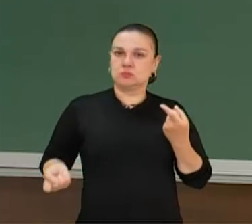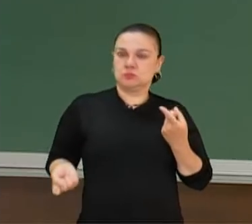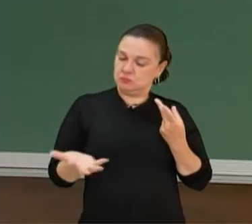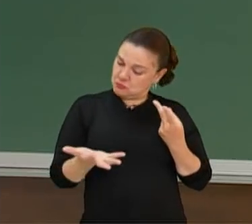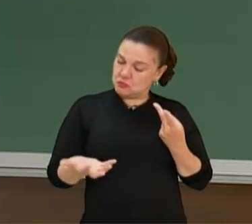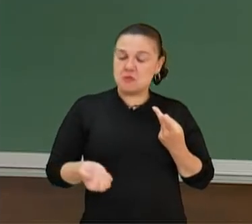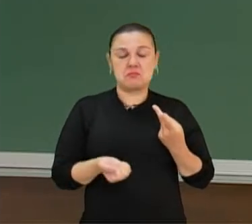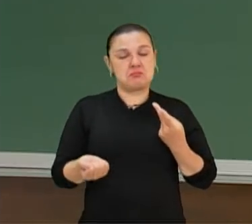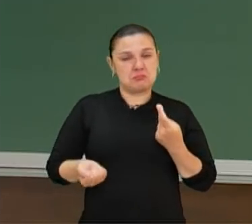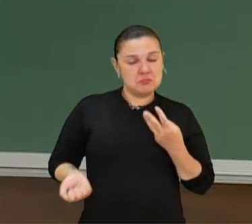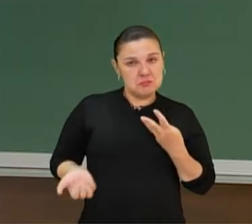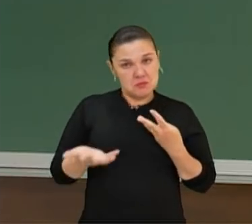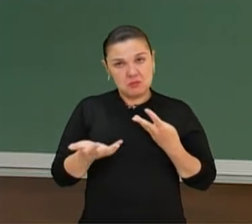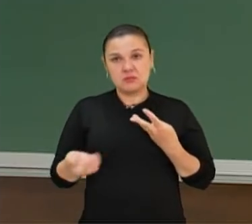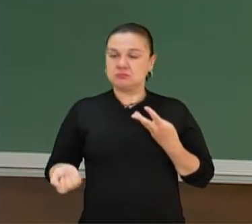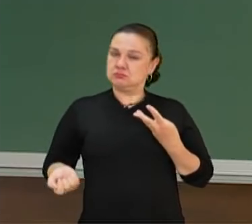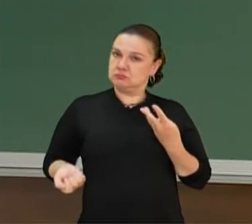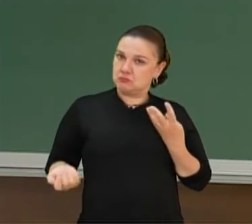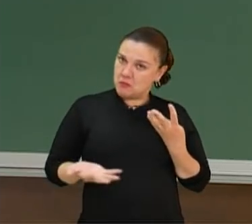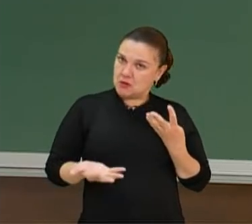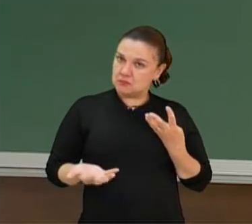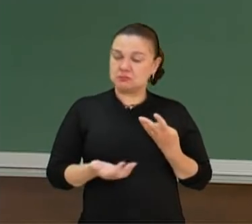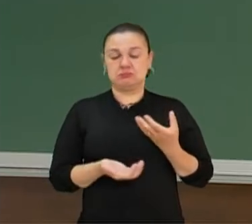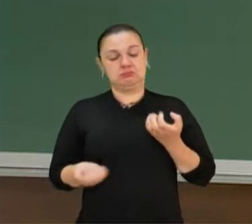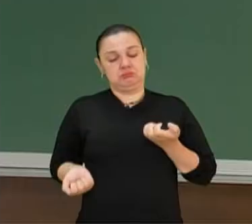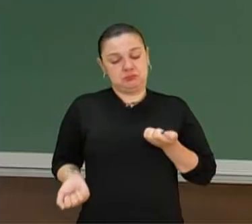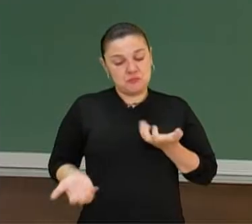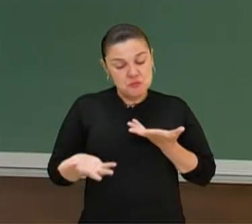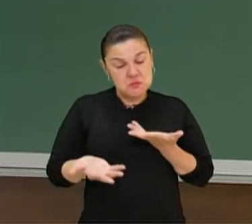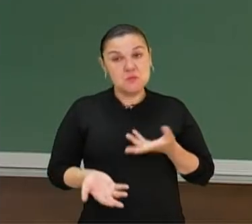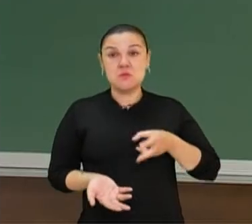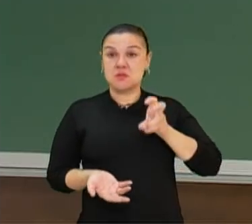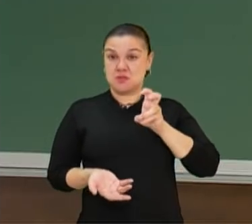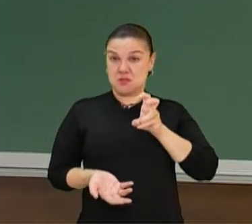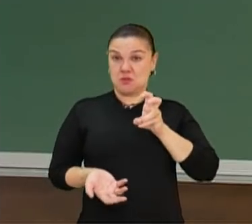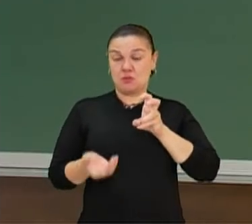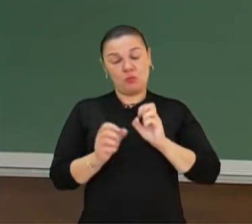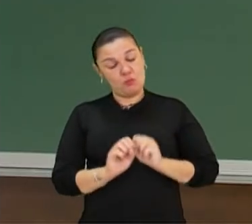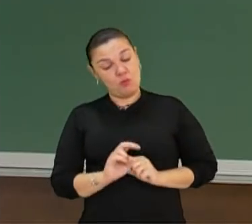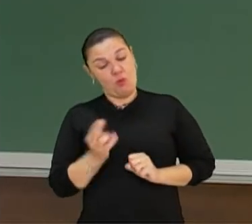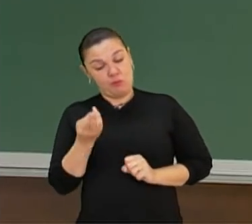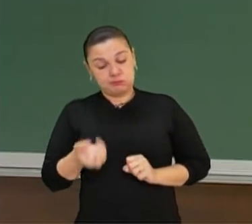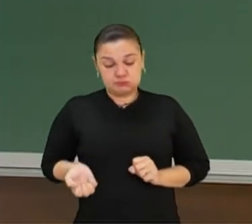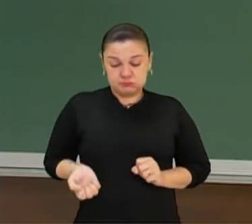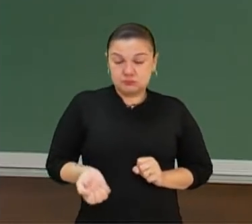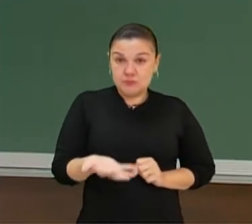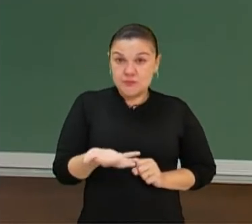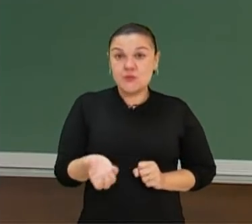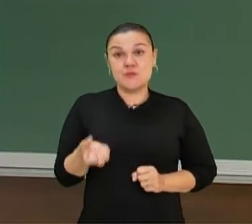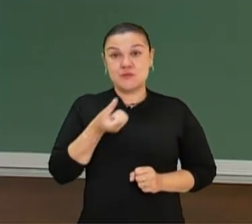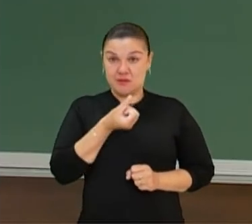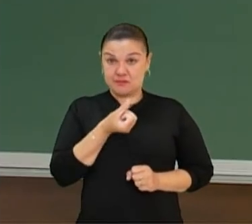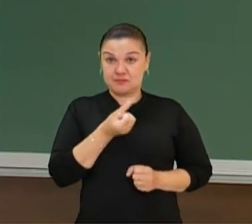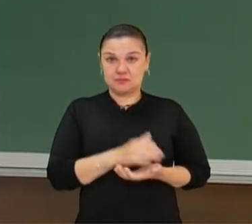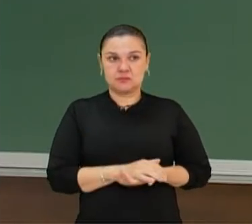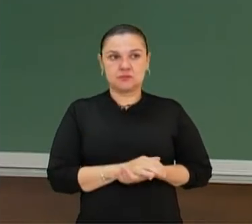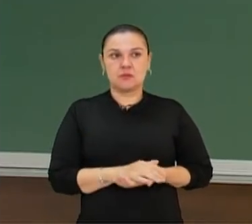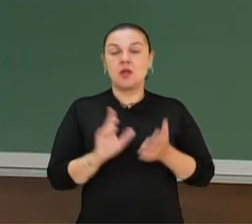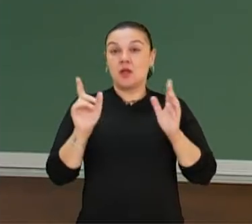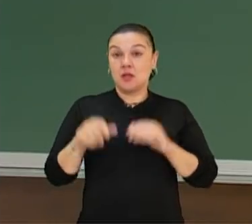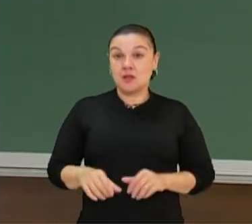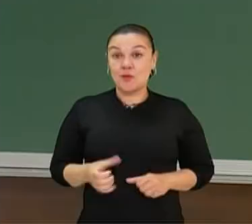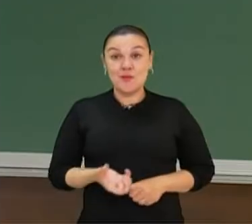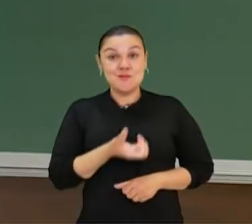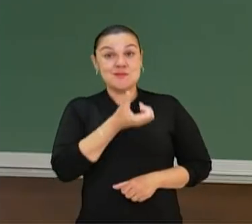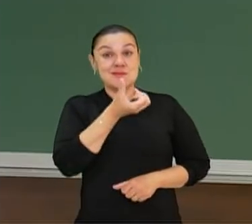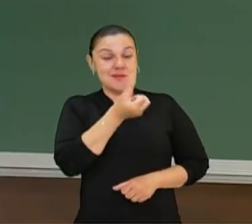o 2, o 3, o 4, o 5 ou o 6. Então, eu tenho 6